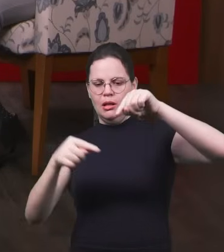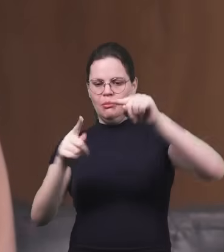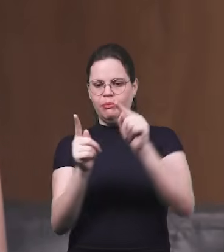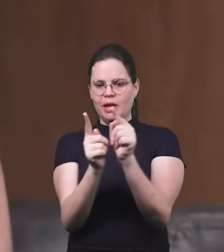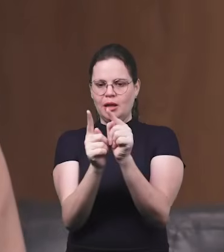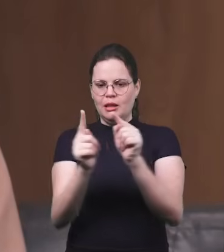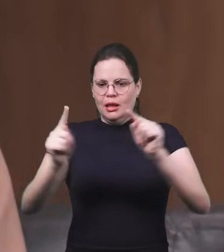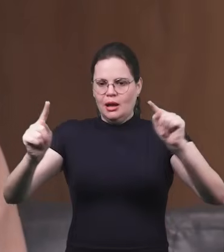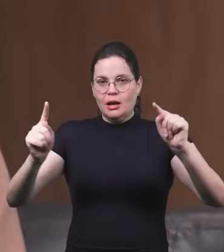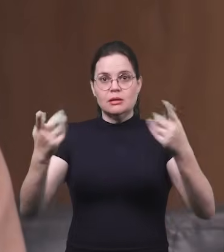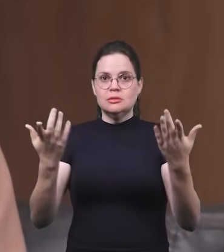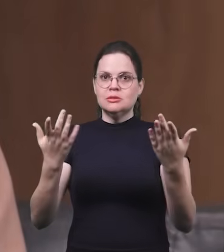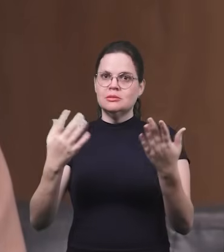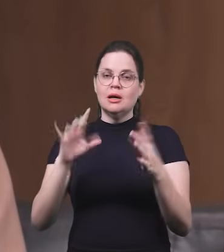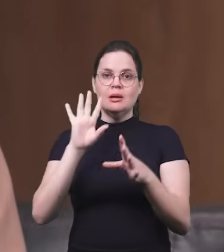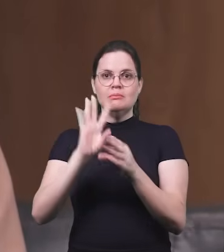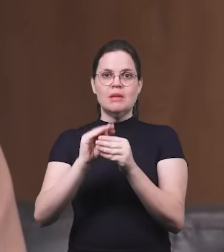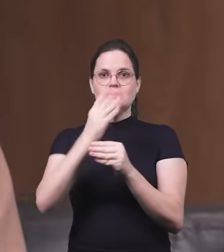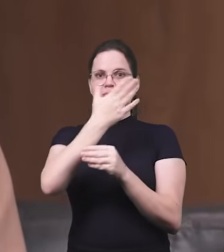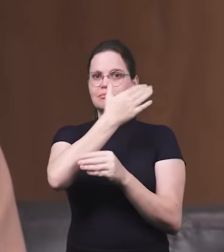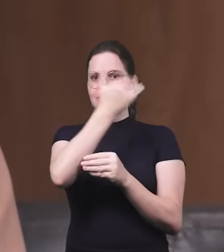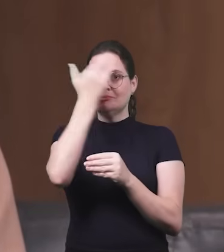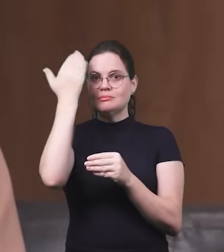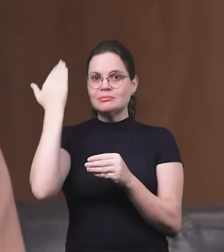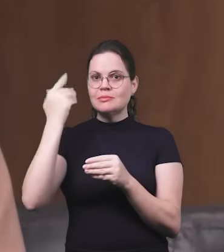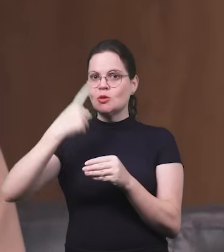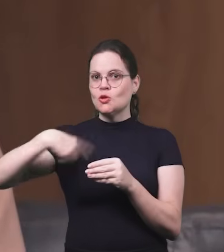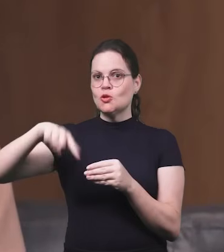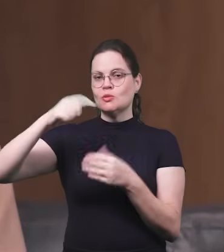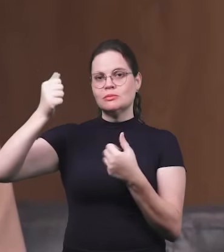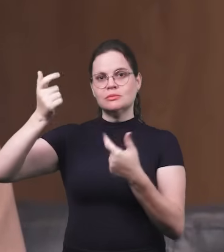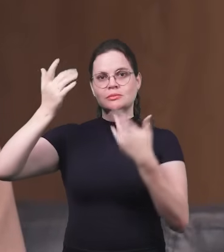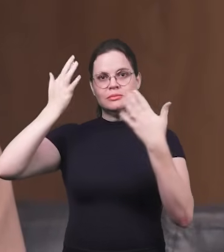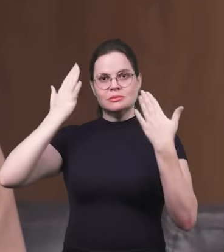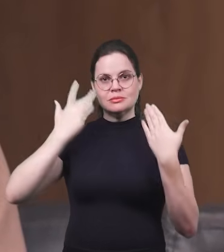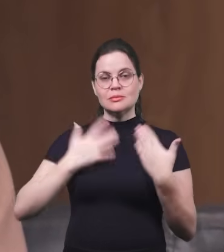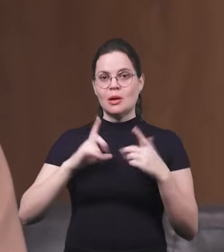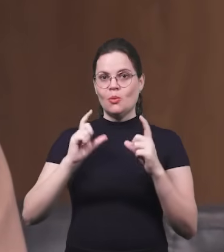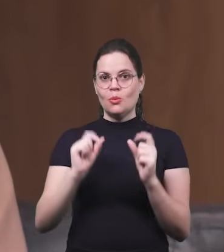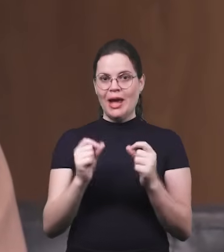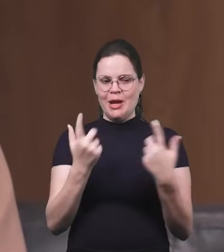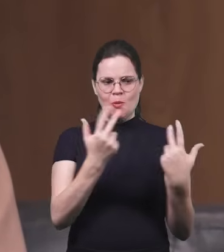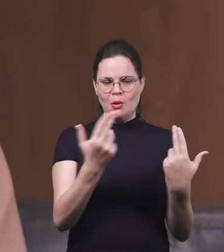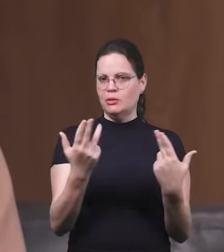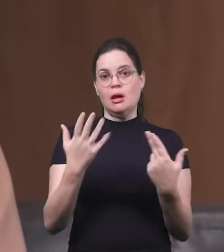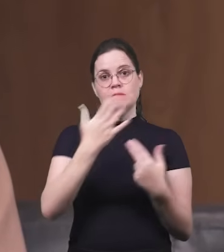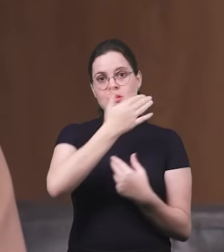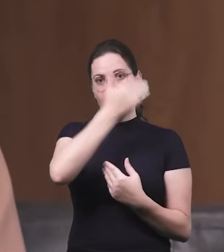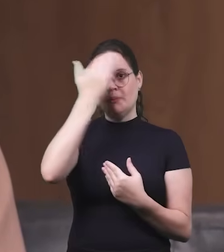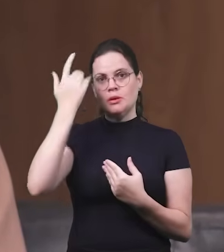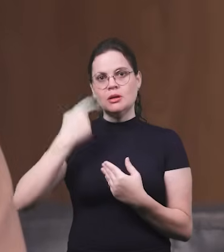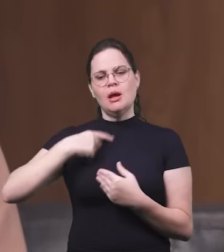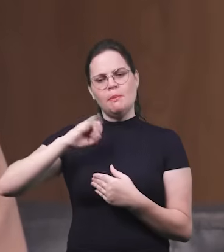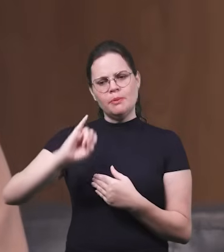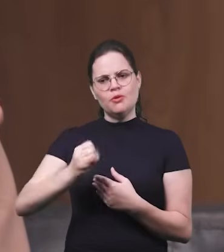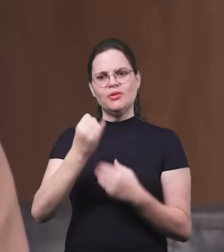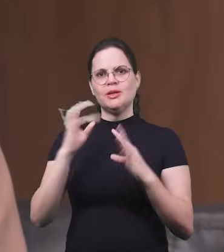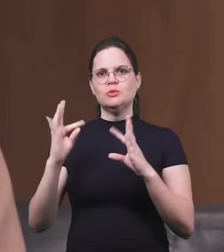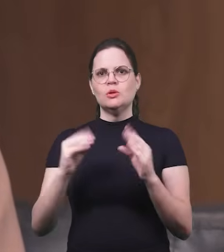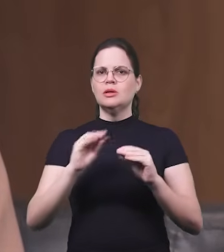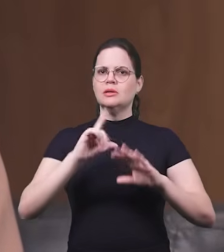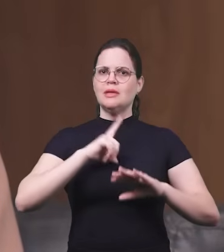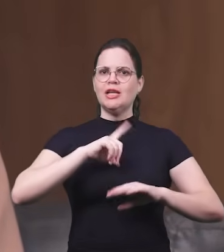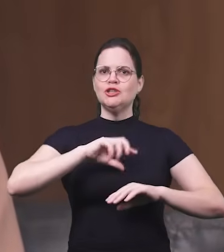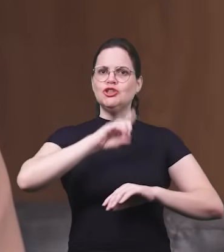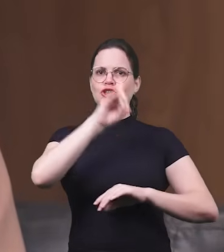fino, mas é a sabedoria que Deus dá aos pais dele aproveitar todos os gravetos. São os